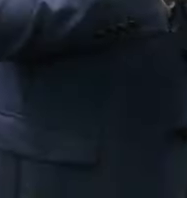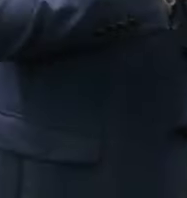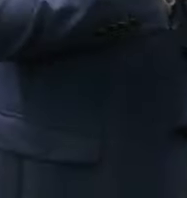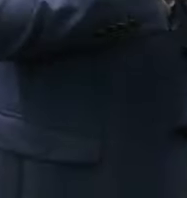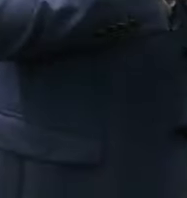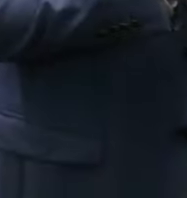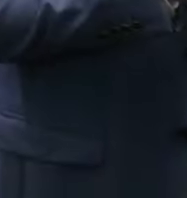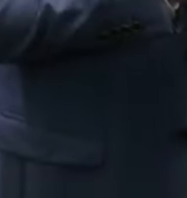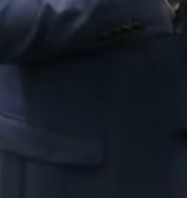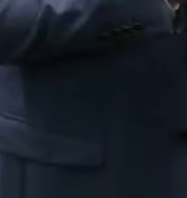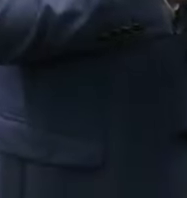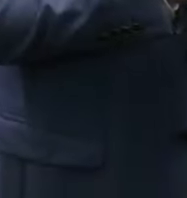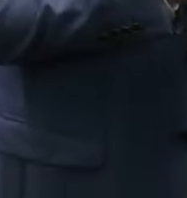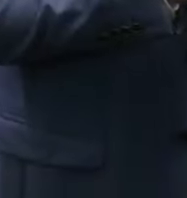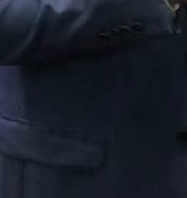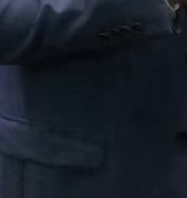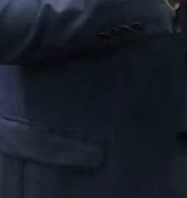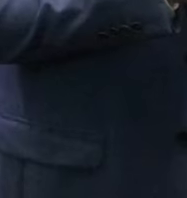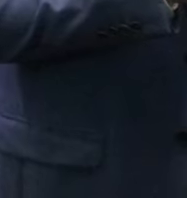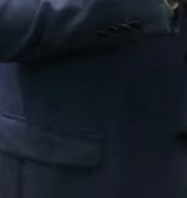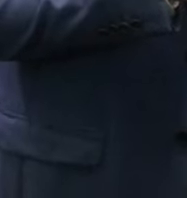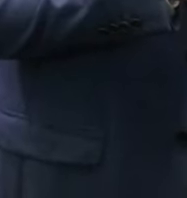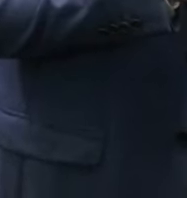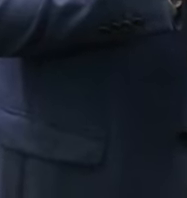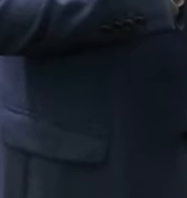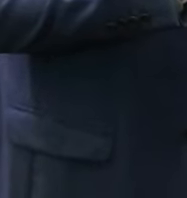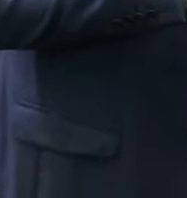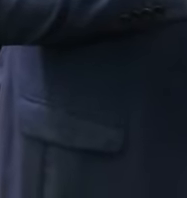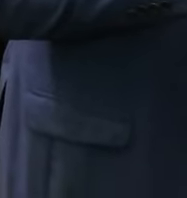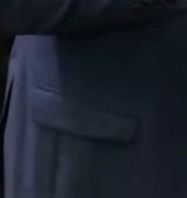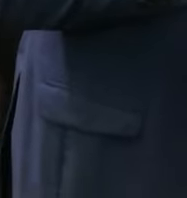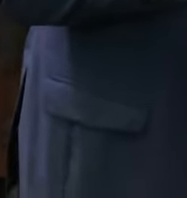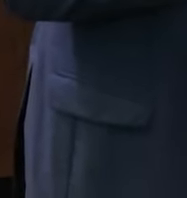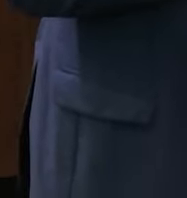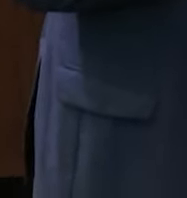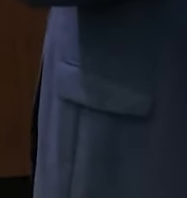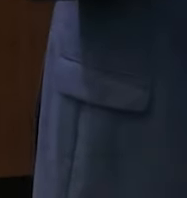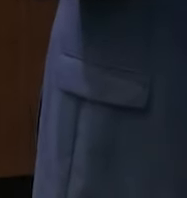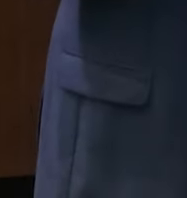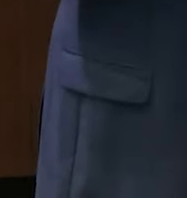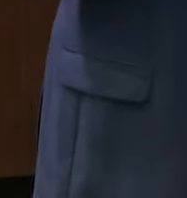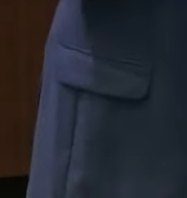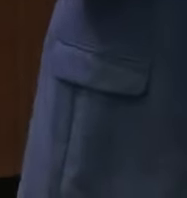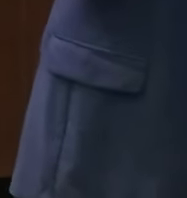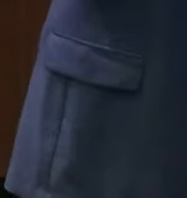Senhora presidente, voto divergente,